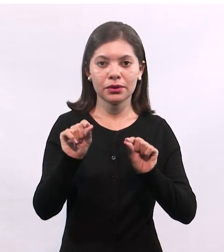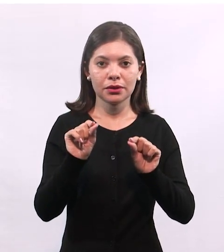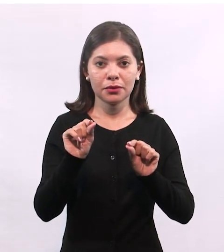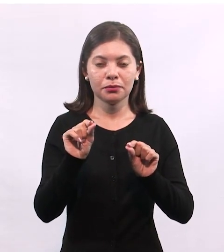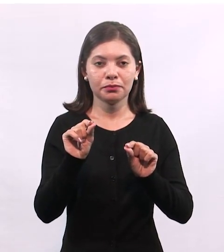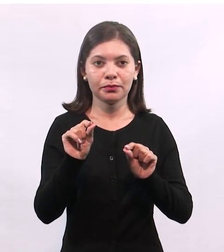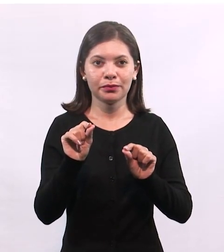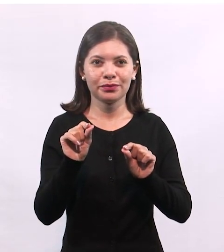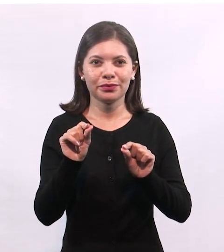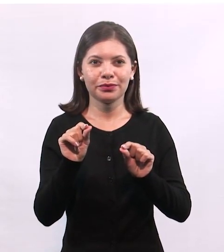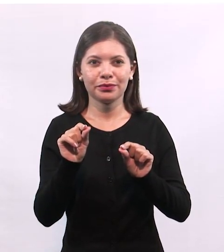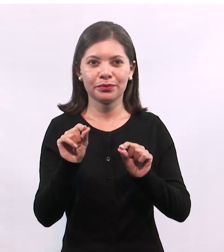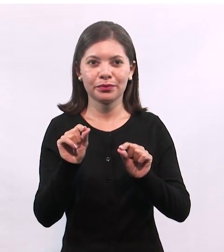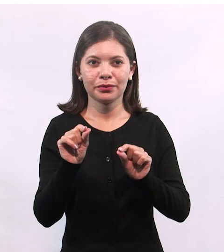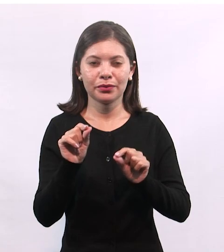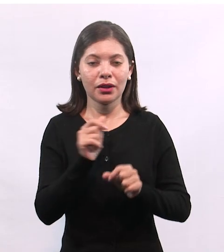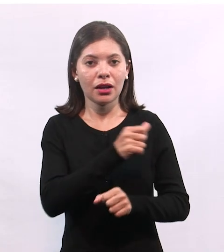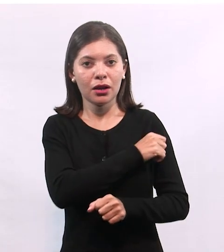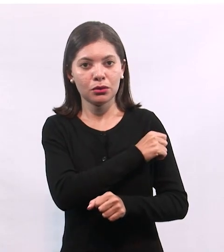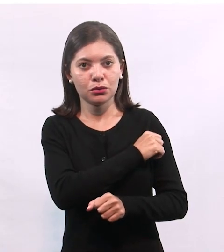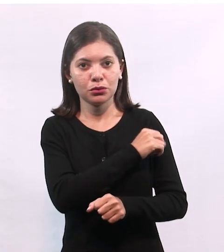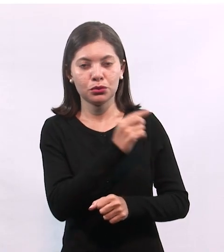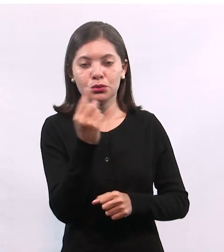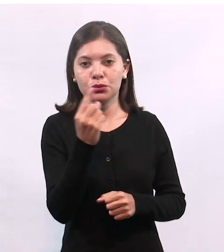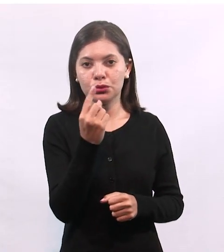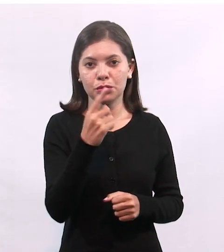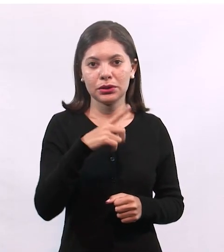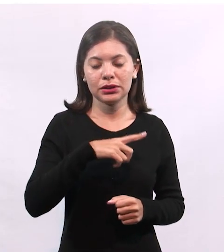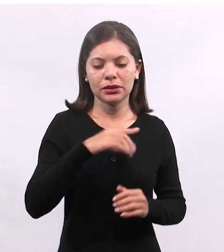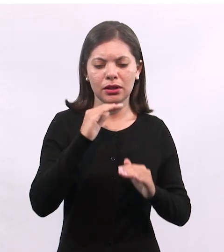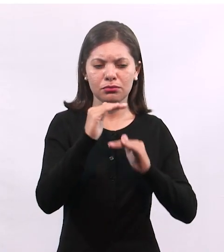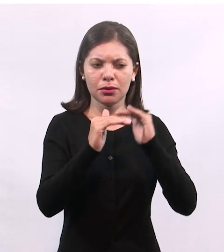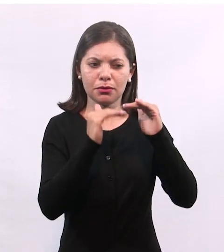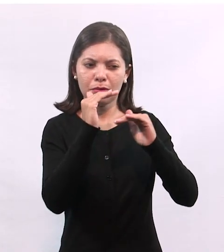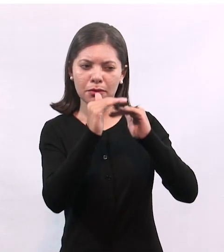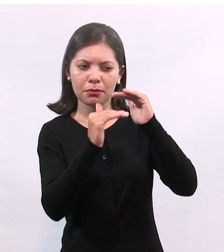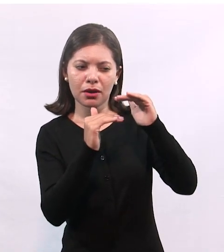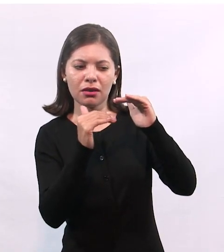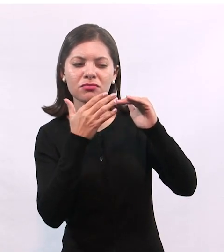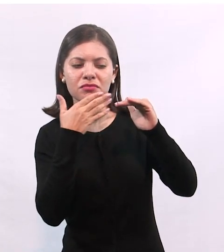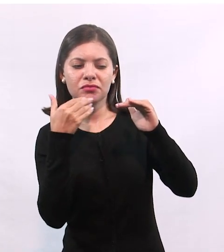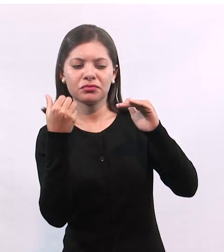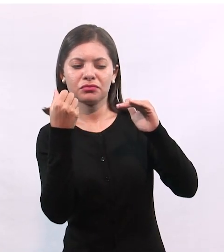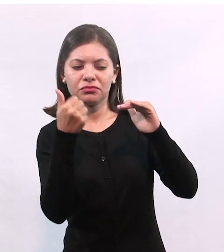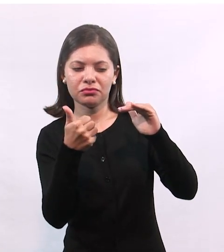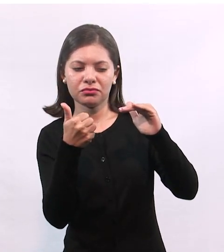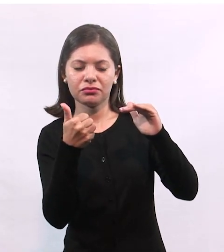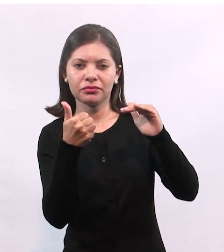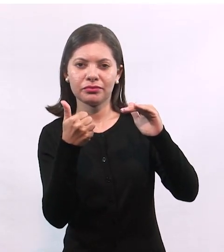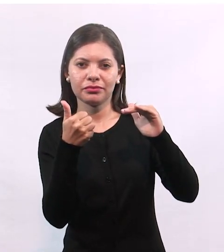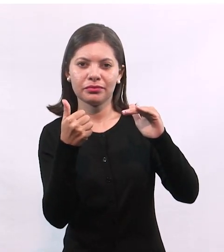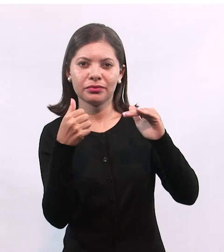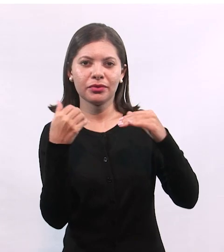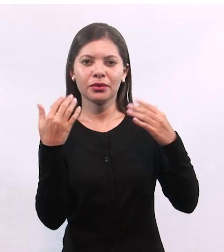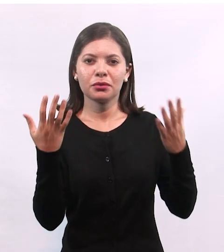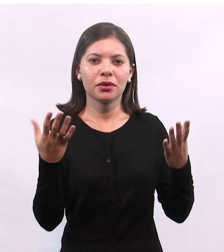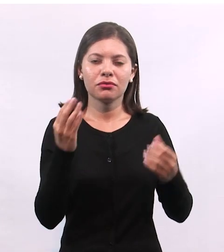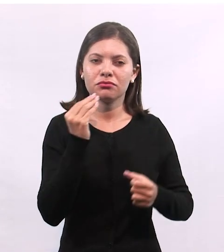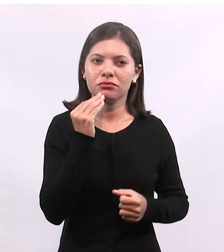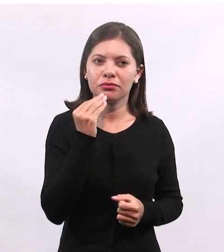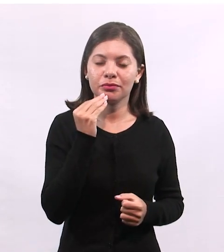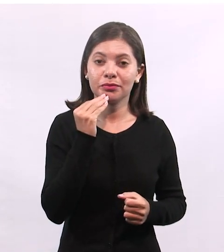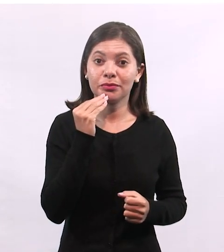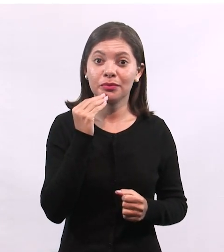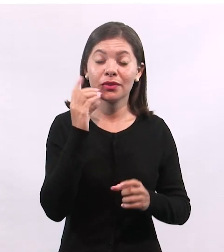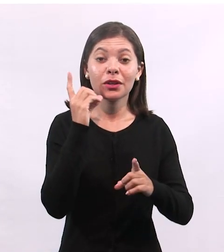daqueles 25 alunos um aluno que tenha um excelente desempenho então o que que a gente vai fazer a